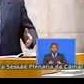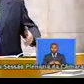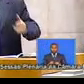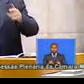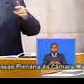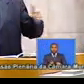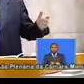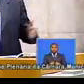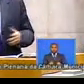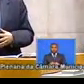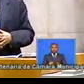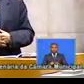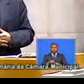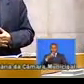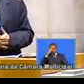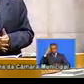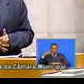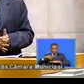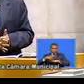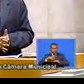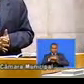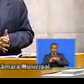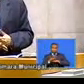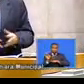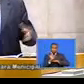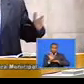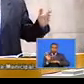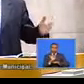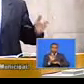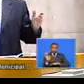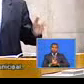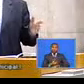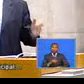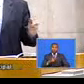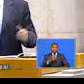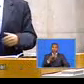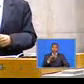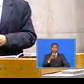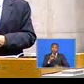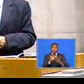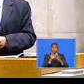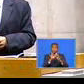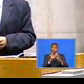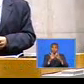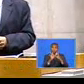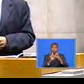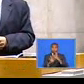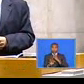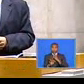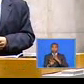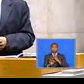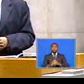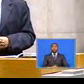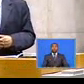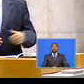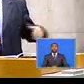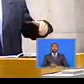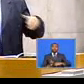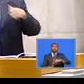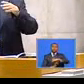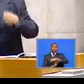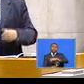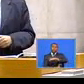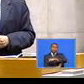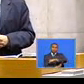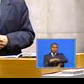não houvesse transeuntes, pedestres, naquele momento onde 30 metros da travessia de pedestres